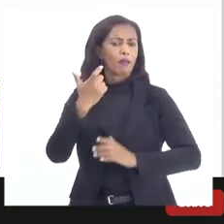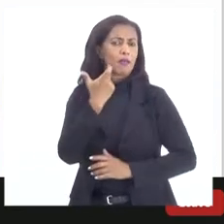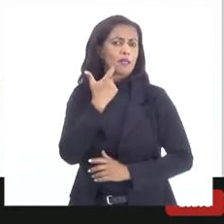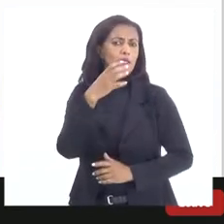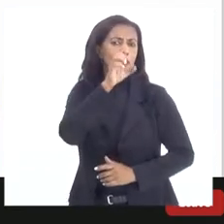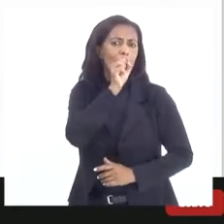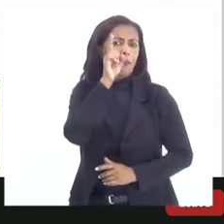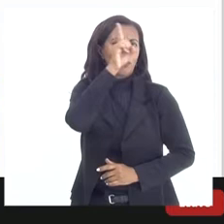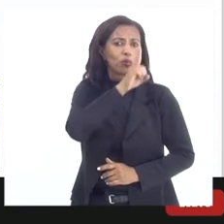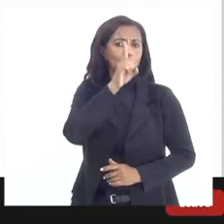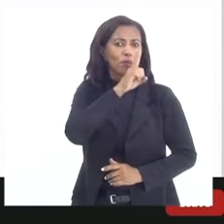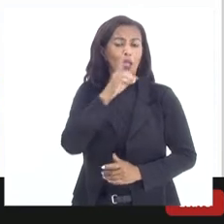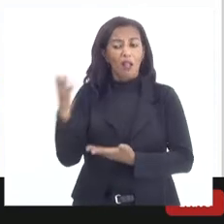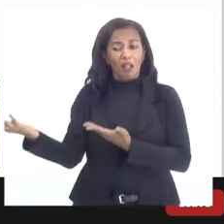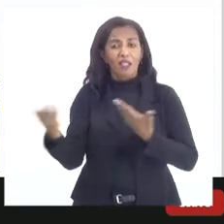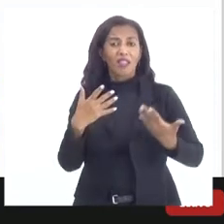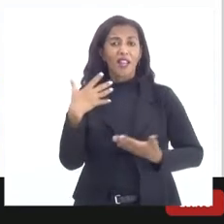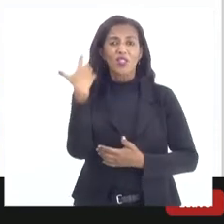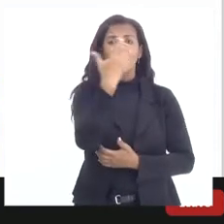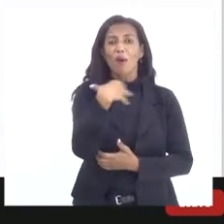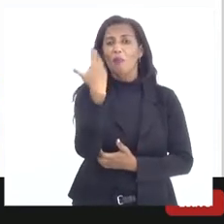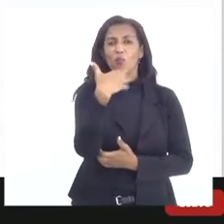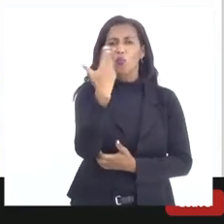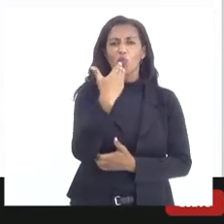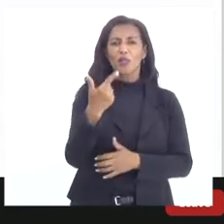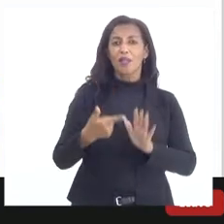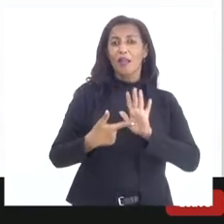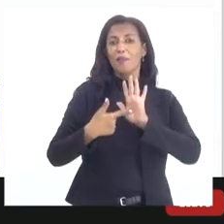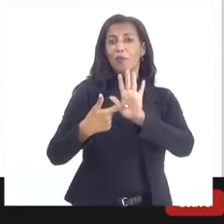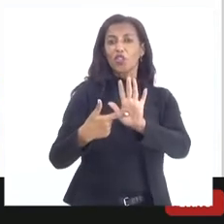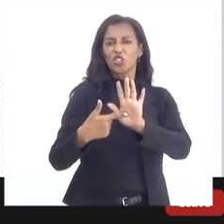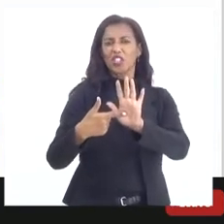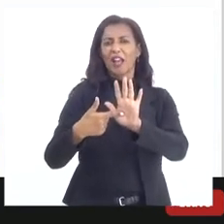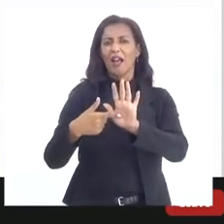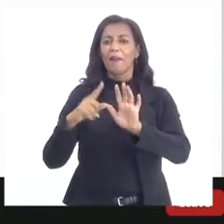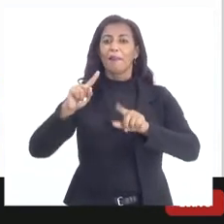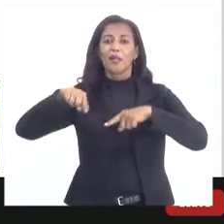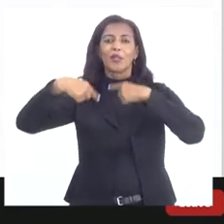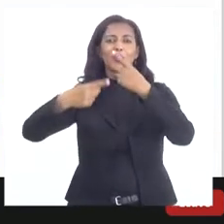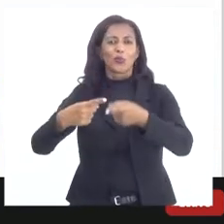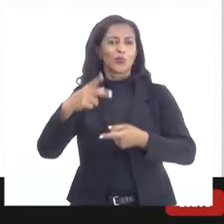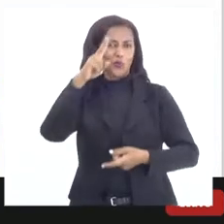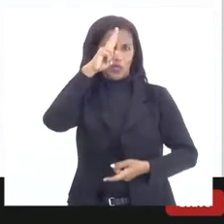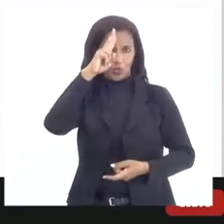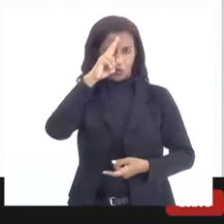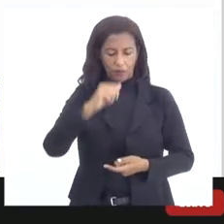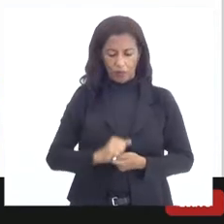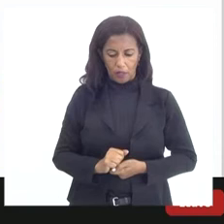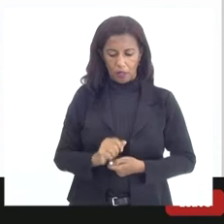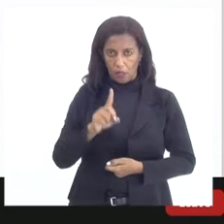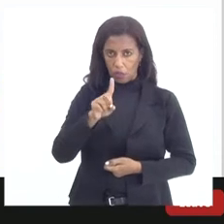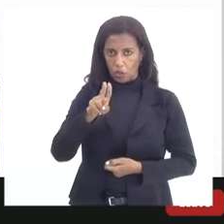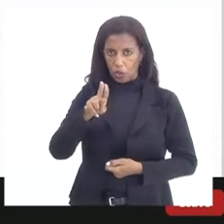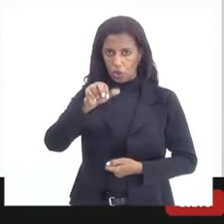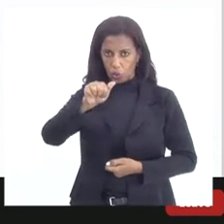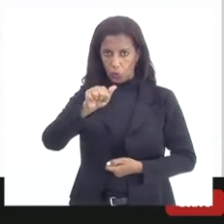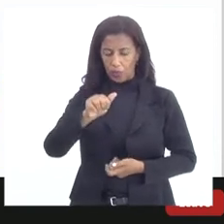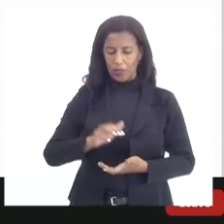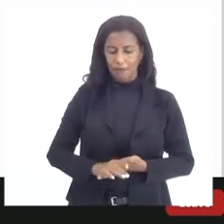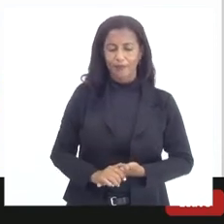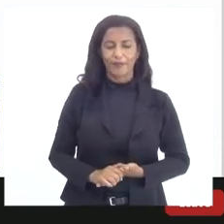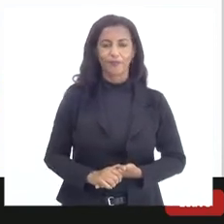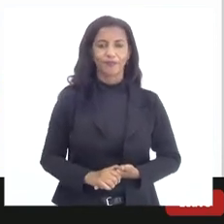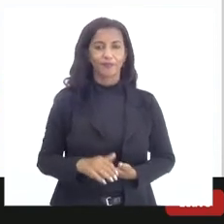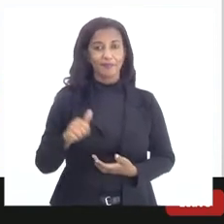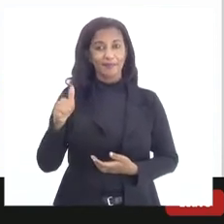trouxesse uma cantiga, uma música que gostasse para todo mundo se apresentar na segunda-feira. Duda, né, Maria